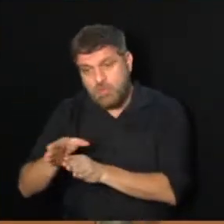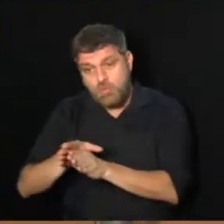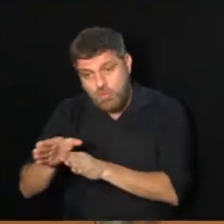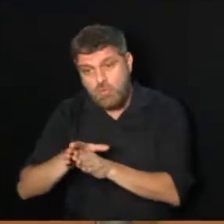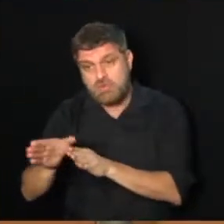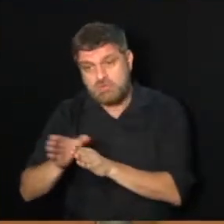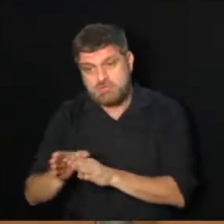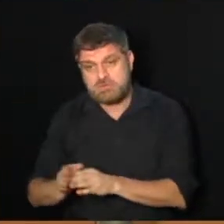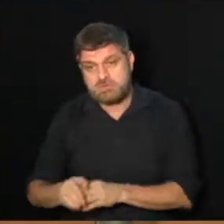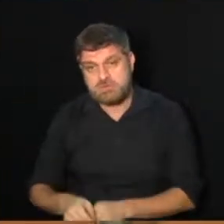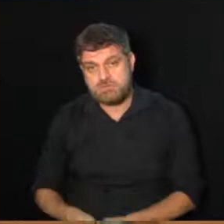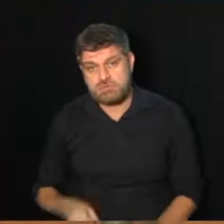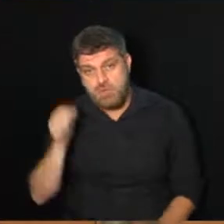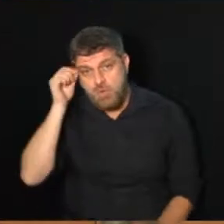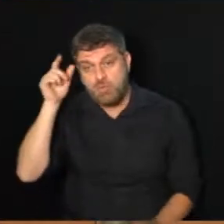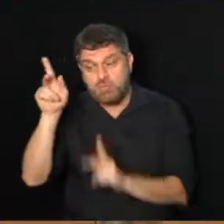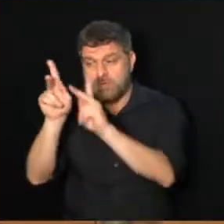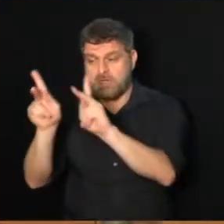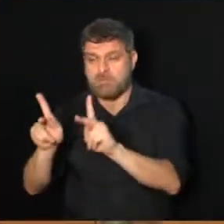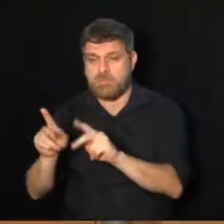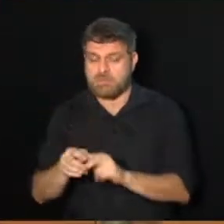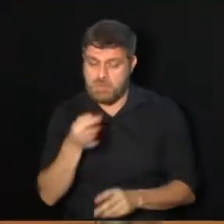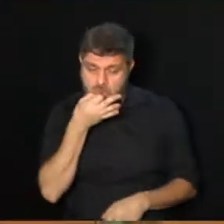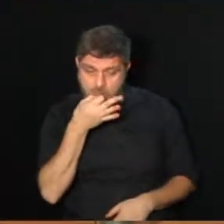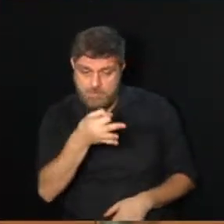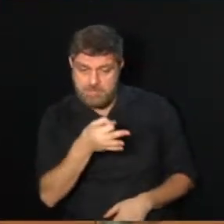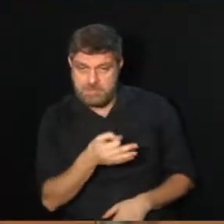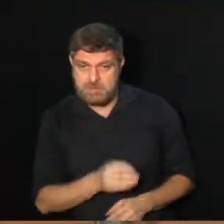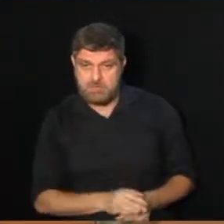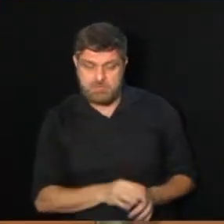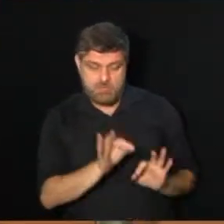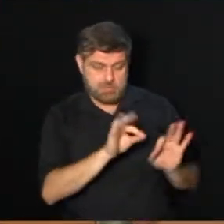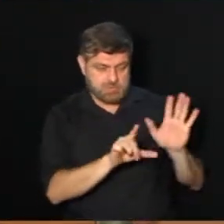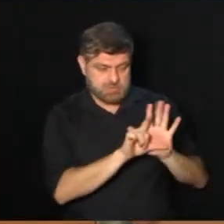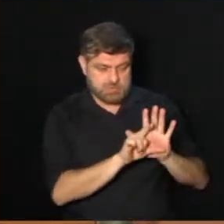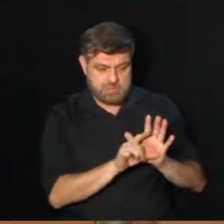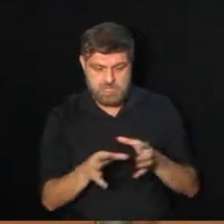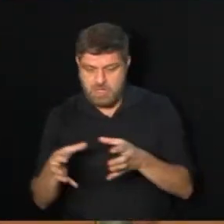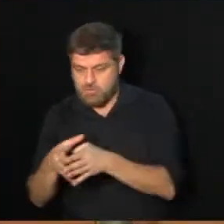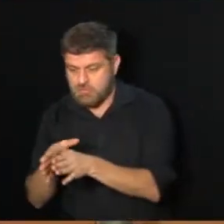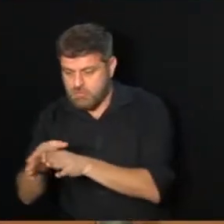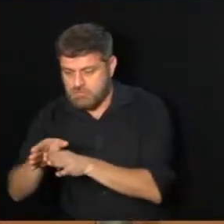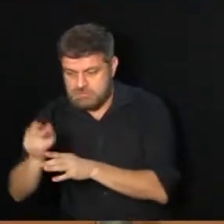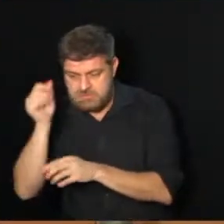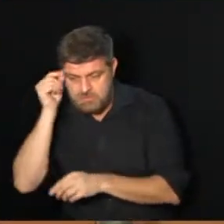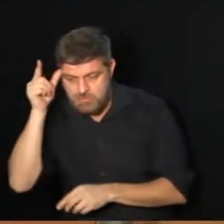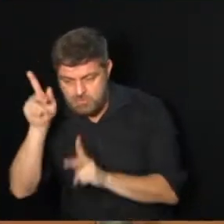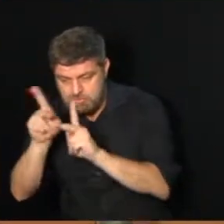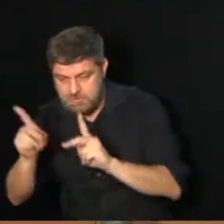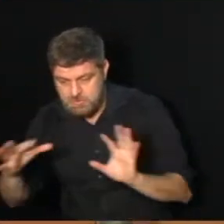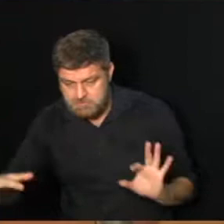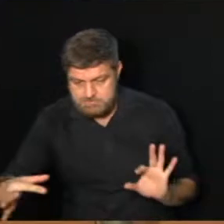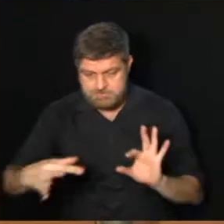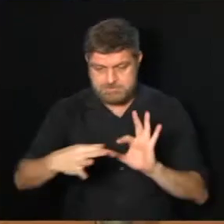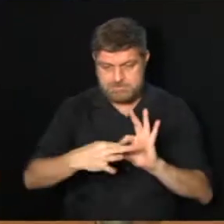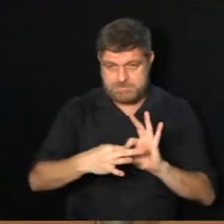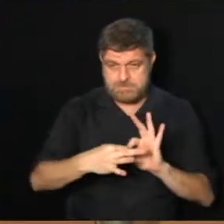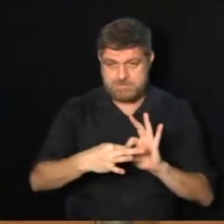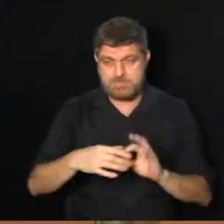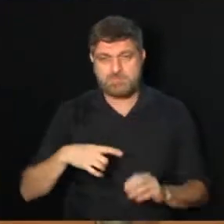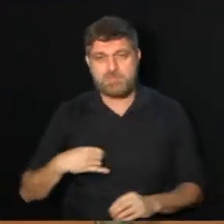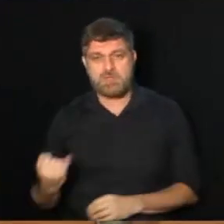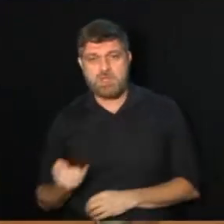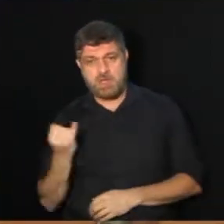Paz. Então, seria aqui uma sugestão, pode ser feito isso em outro momento, mas acho que é importante também o andamento